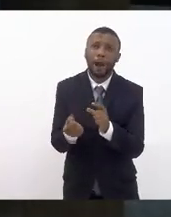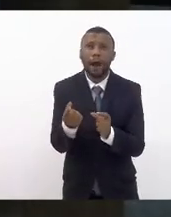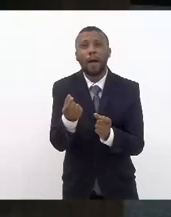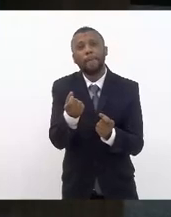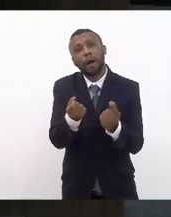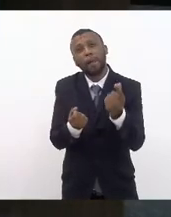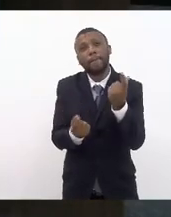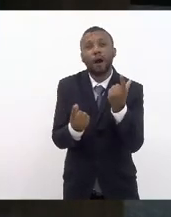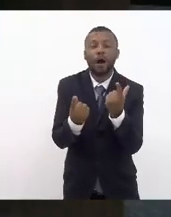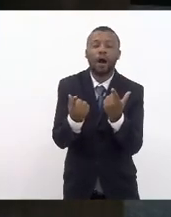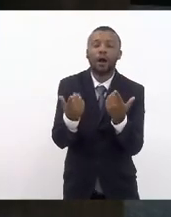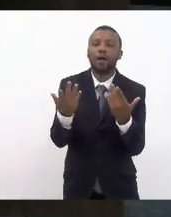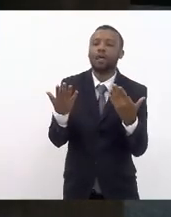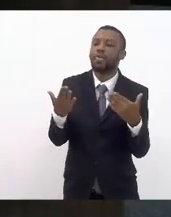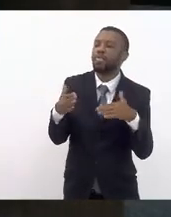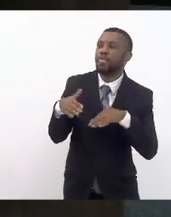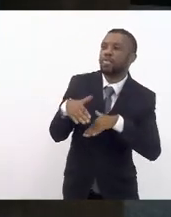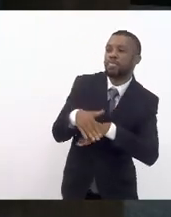se renderam